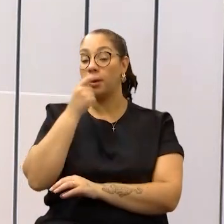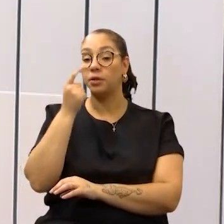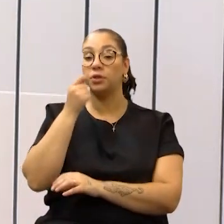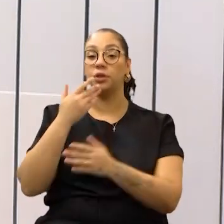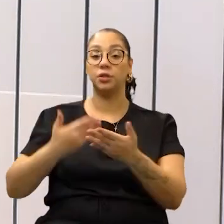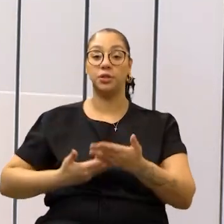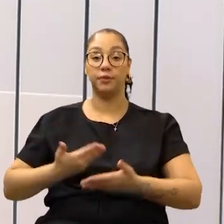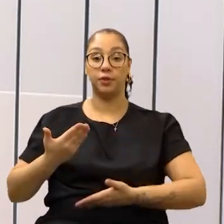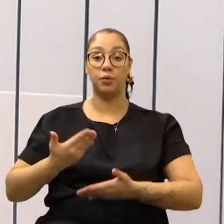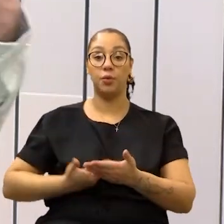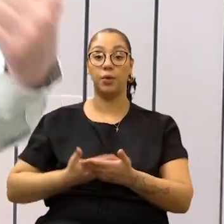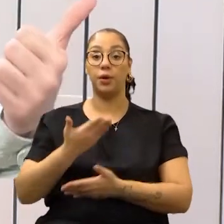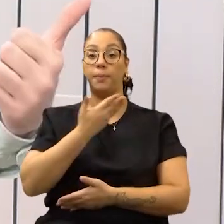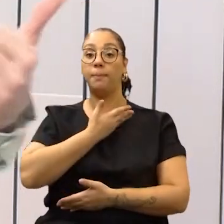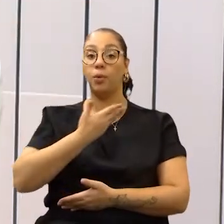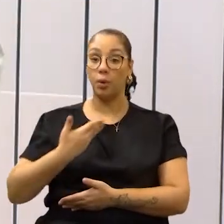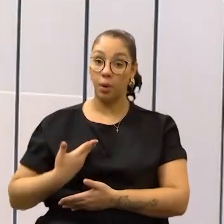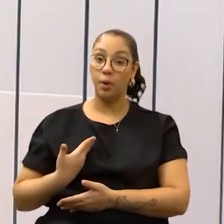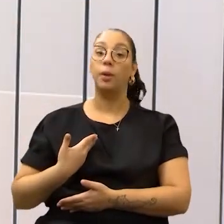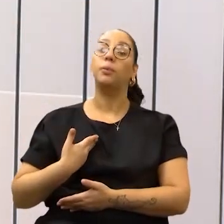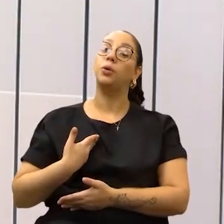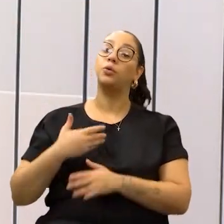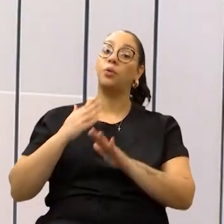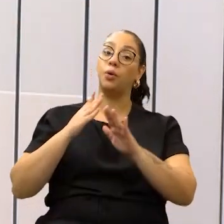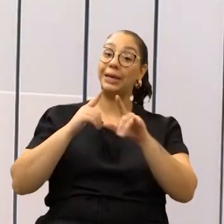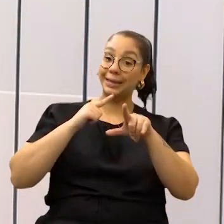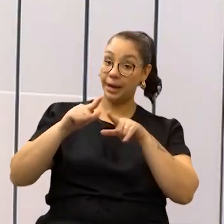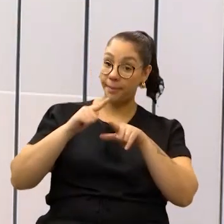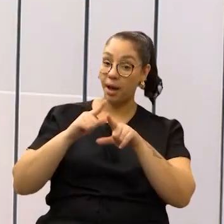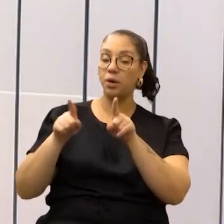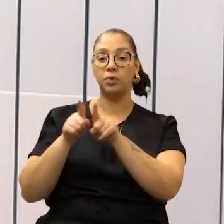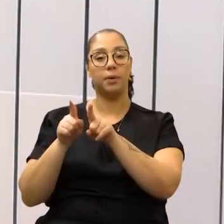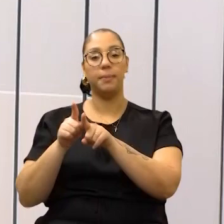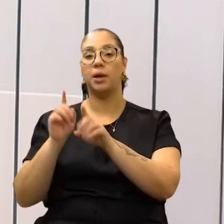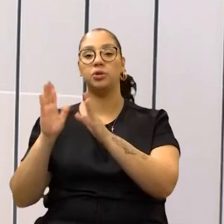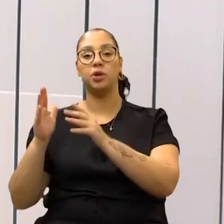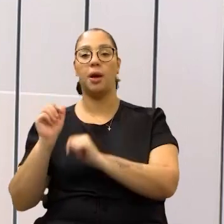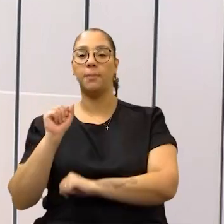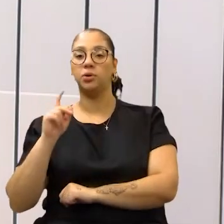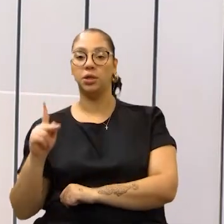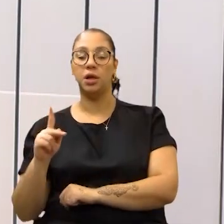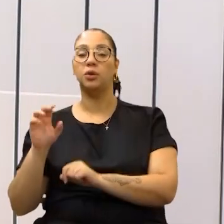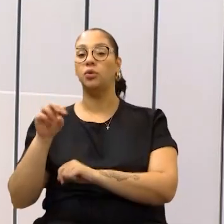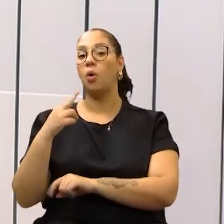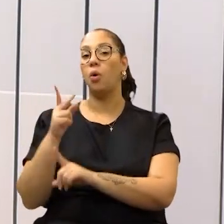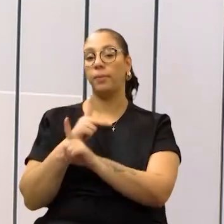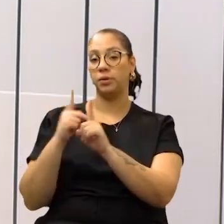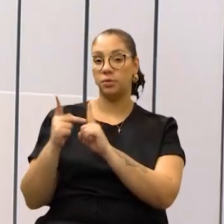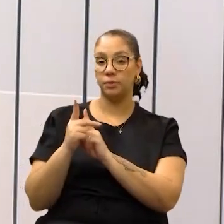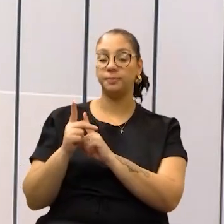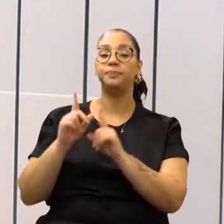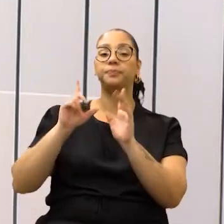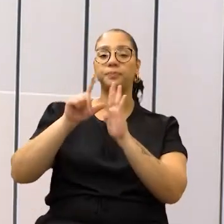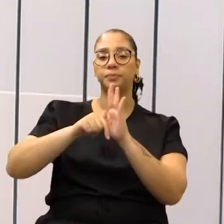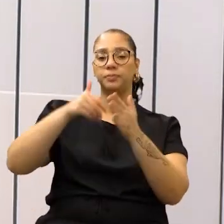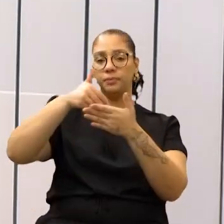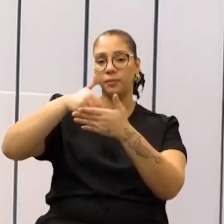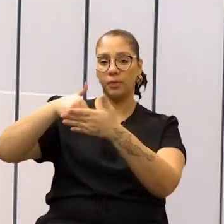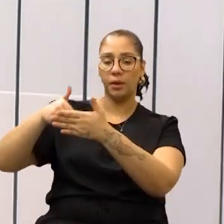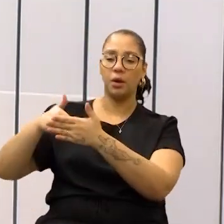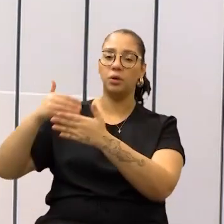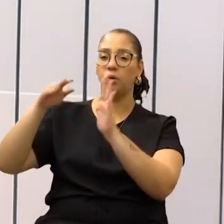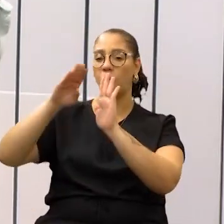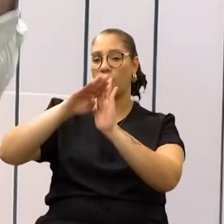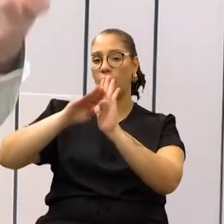para os servidores públicos ativos, inativos e também pensionistas do Executivo. Após a votação